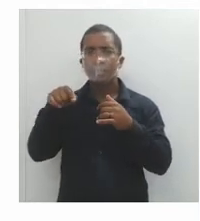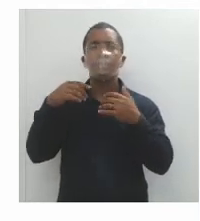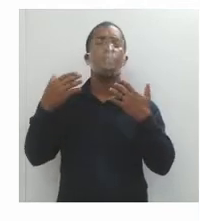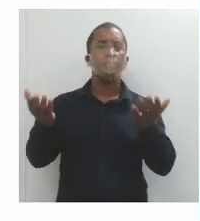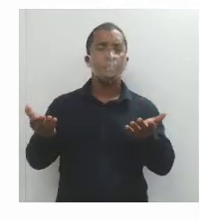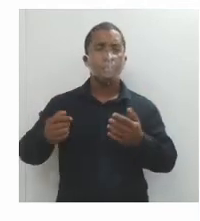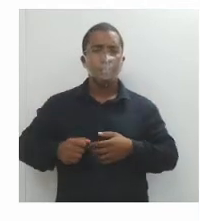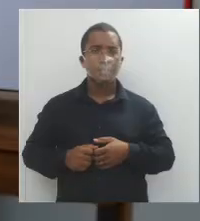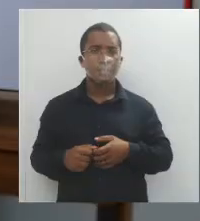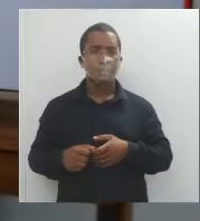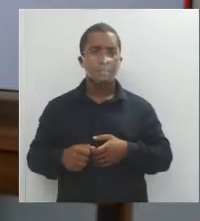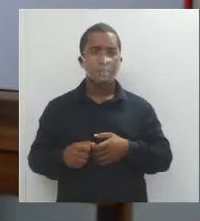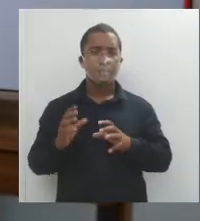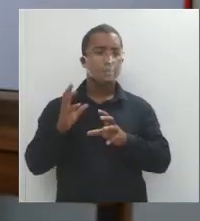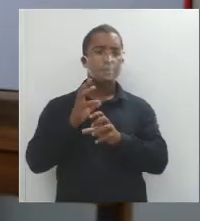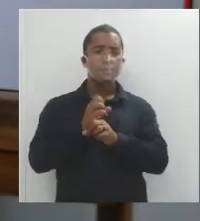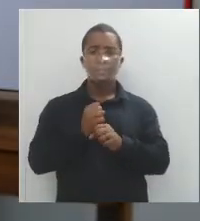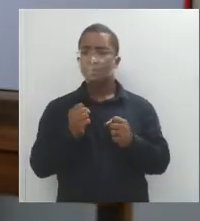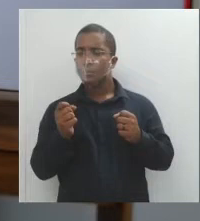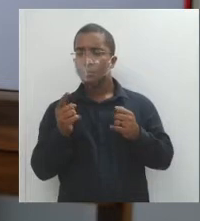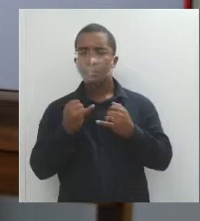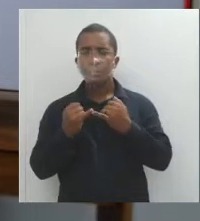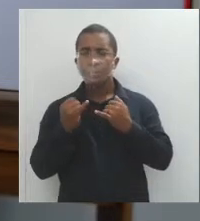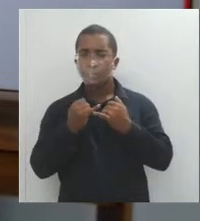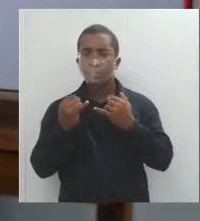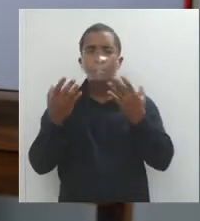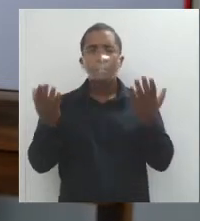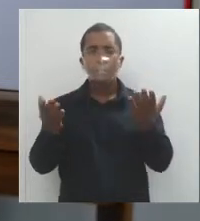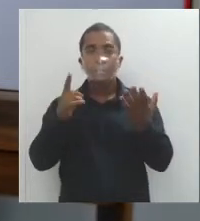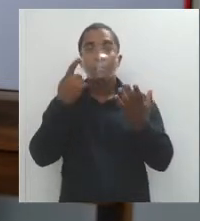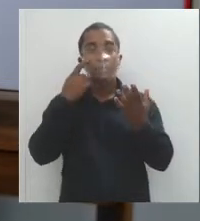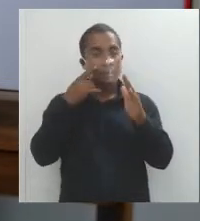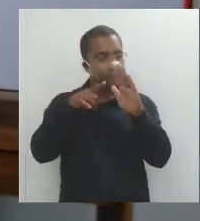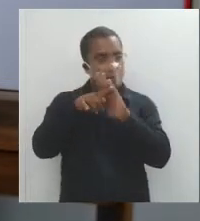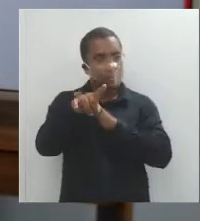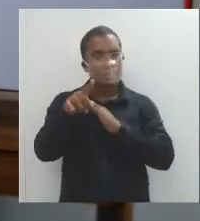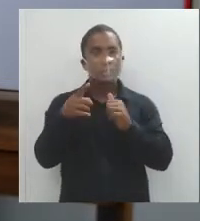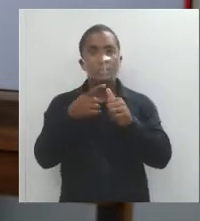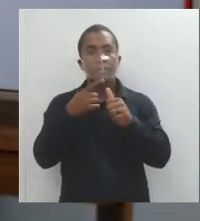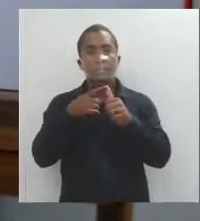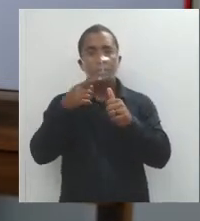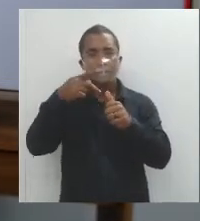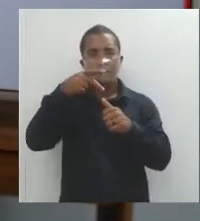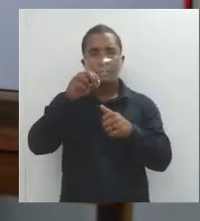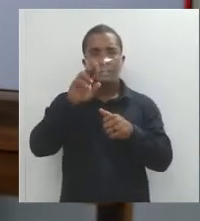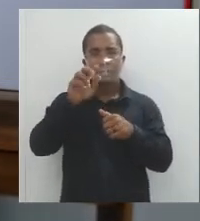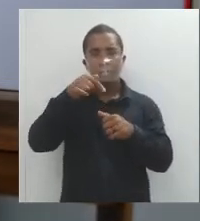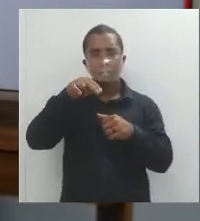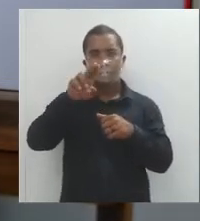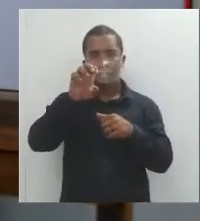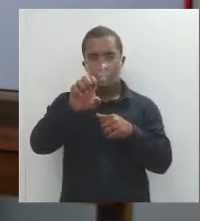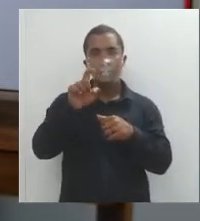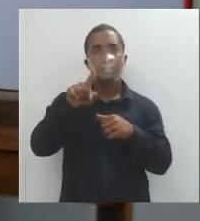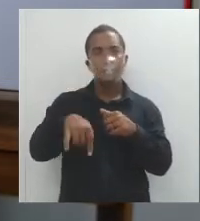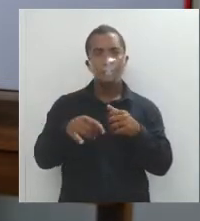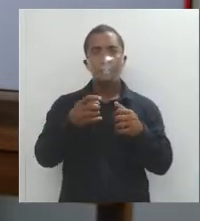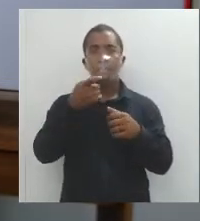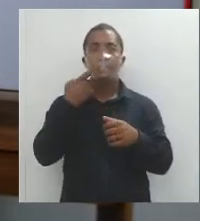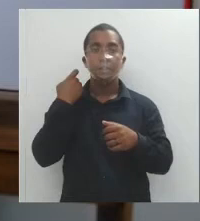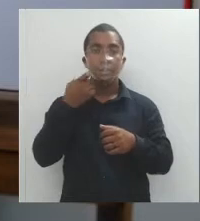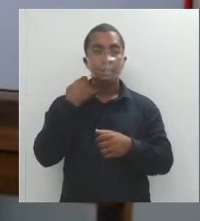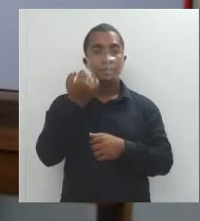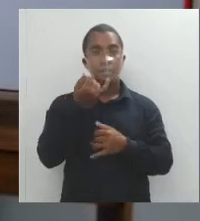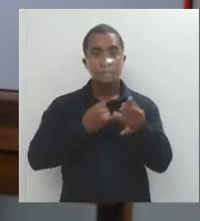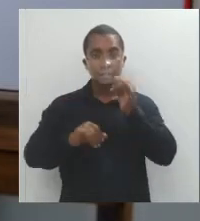vamos primeiro entender o que ele diz na questão, né? Ele está pedindo para você o seguinte, ó. Ele diz que o poraquê é um peixe elétrico E ele pergunta o seguinte, o